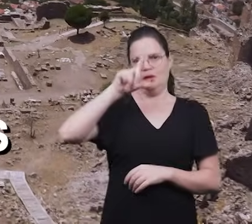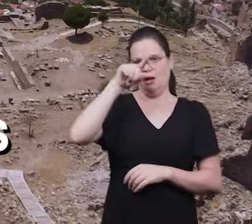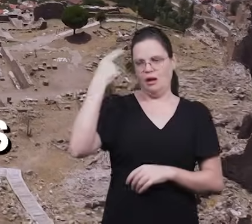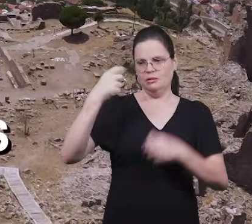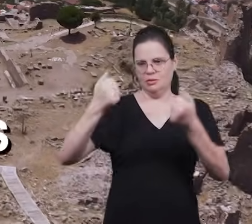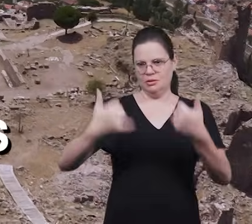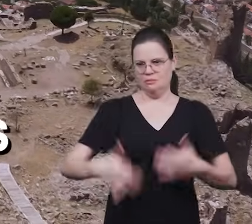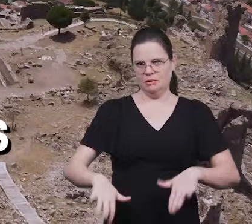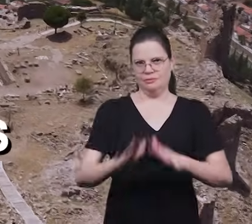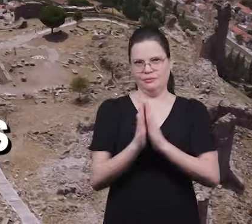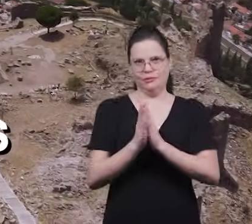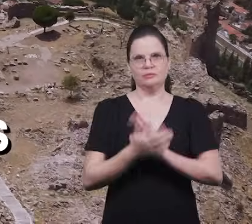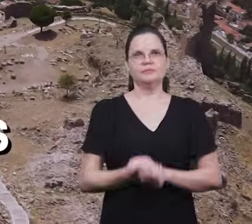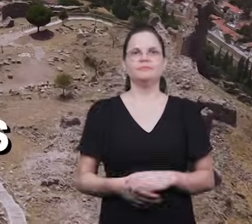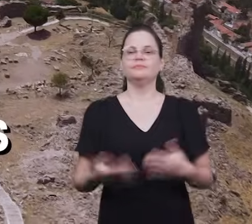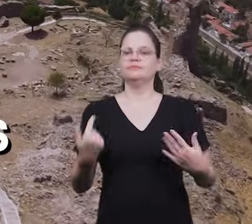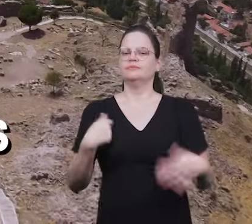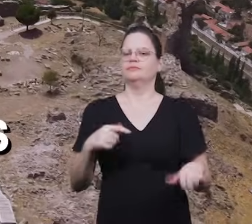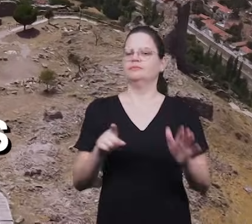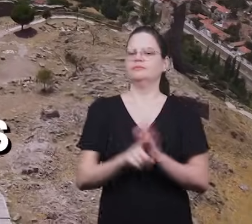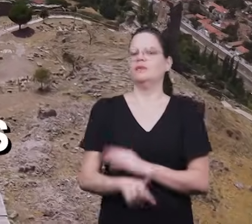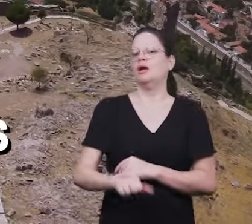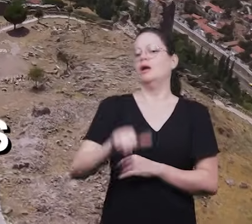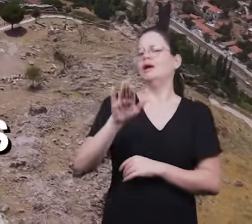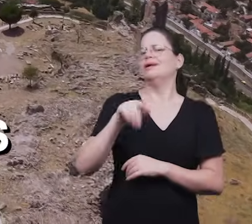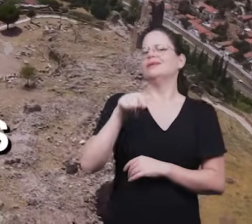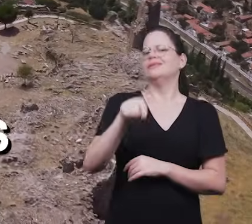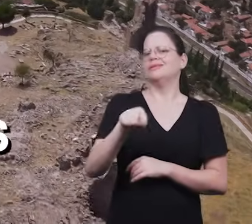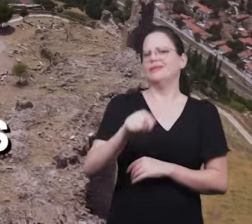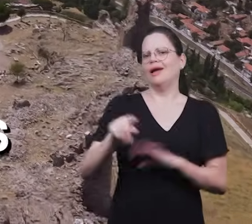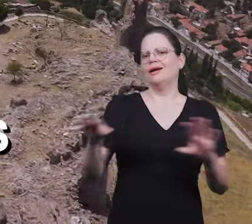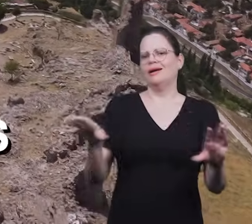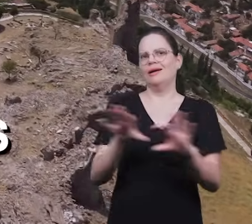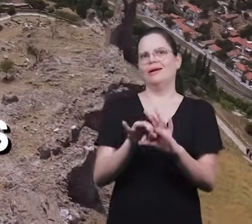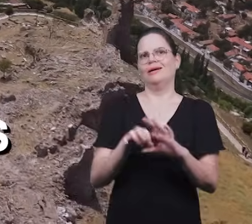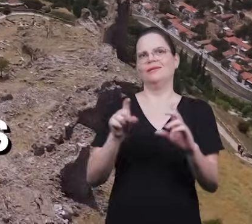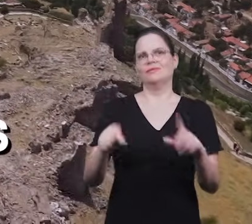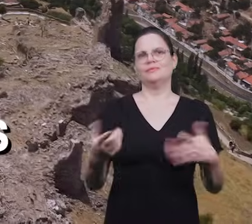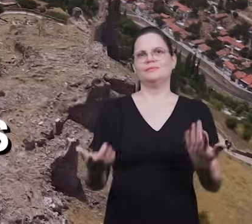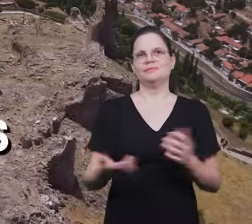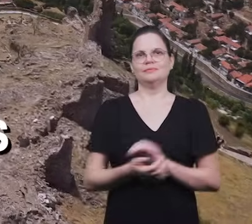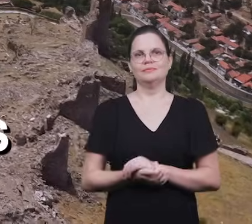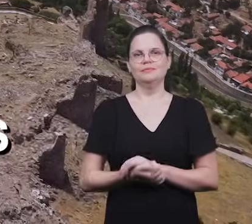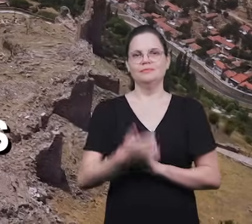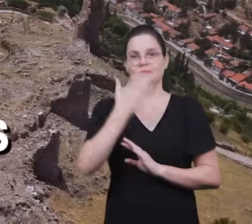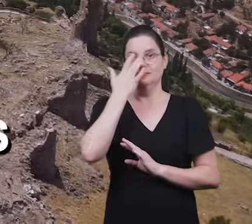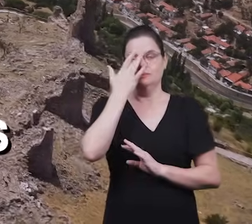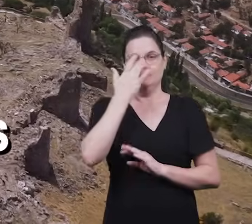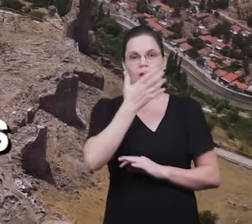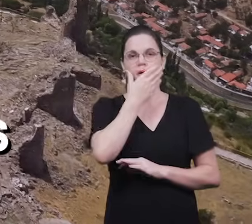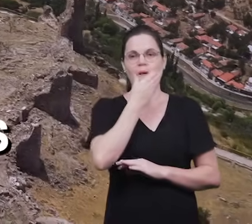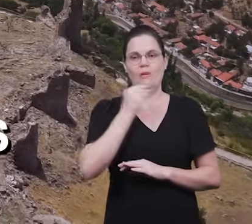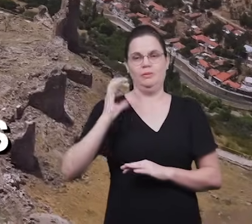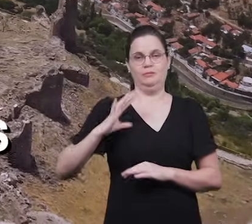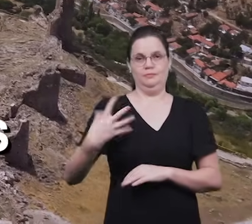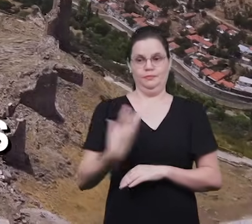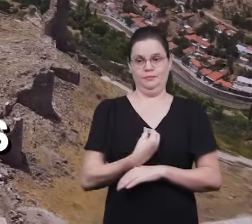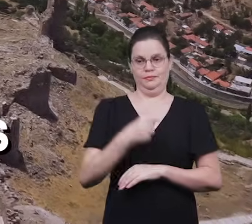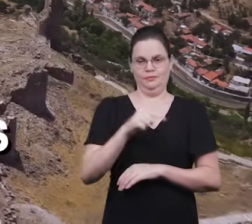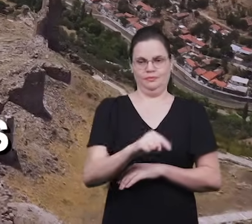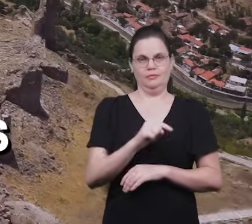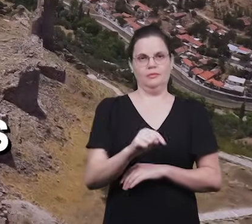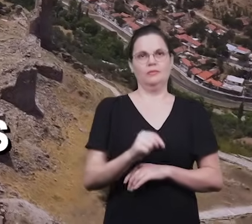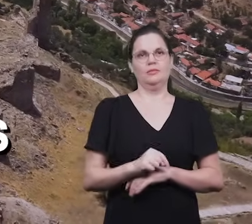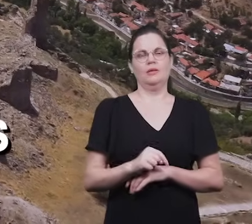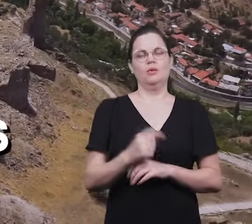destacar quem fez o casamento pervertido, né, que foi o autor. Nós colocamos aqui que Constantino fez o noivado, né?